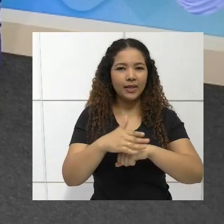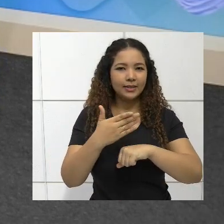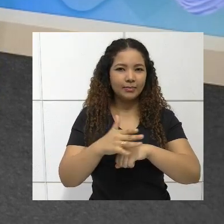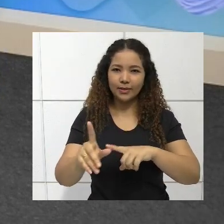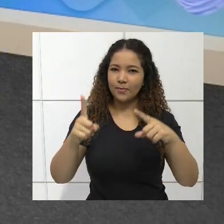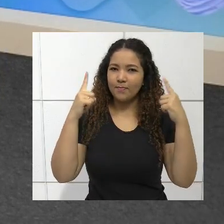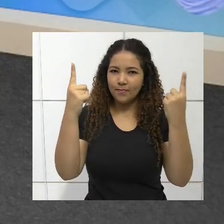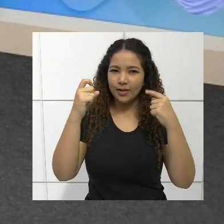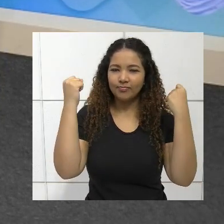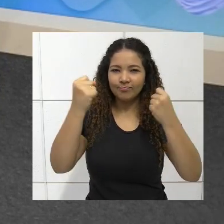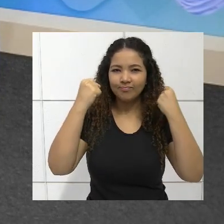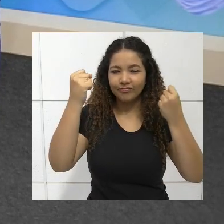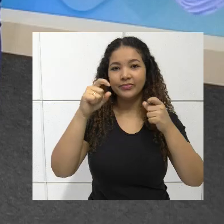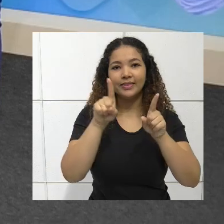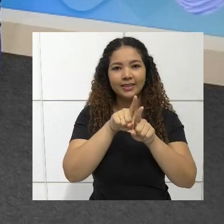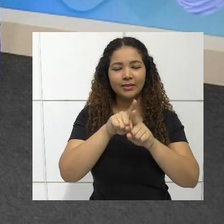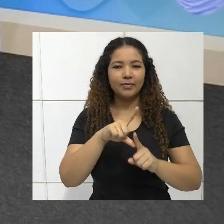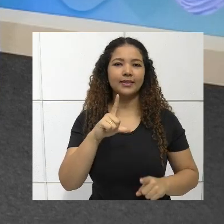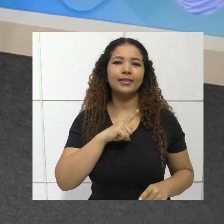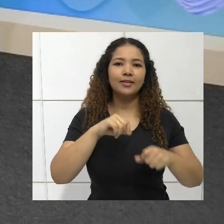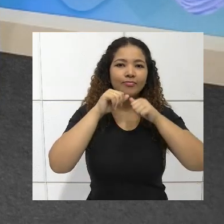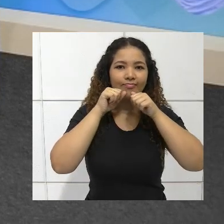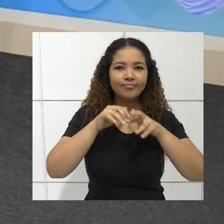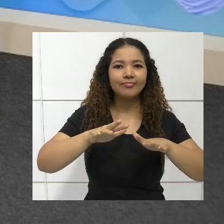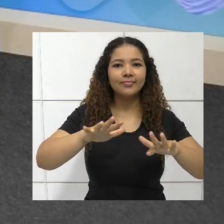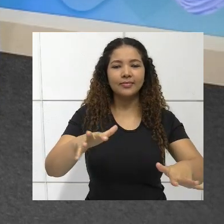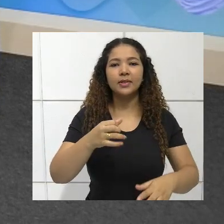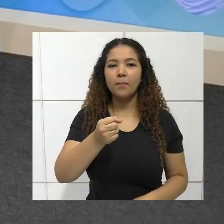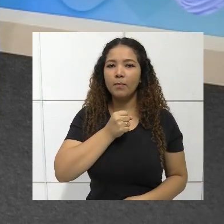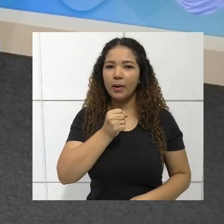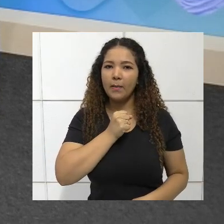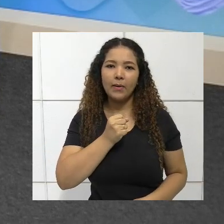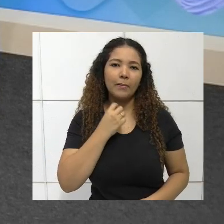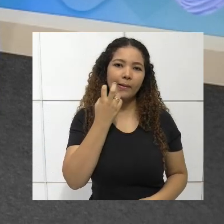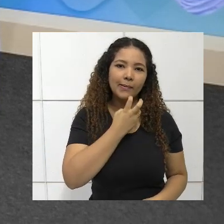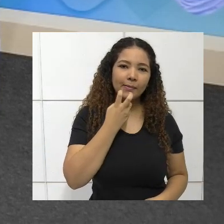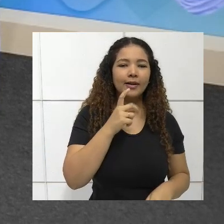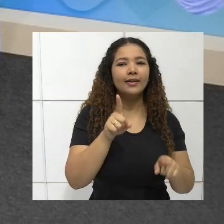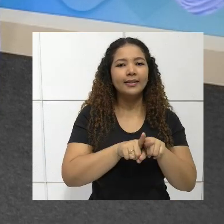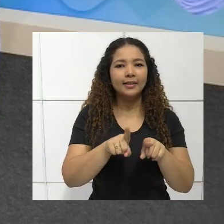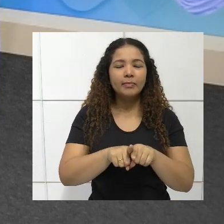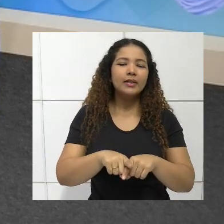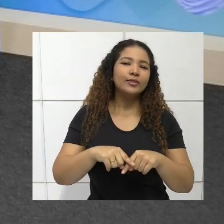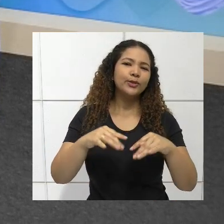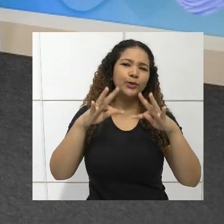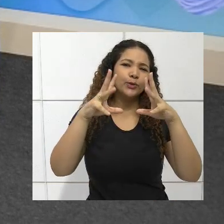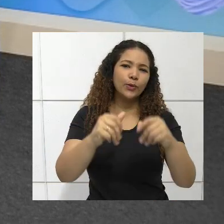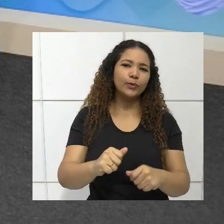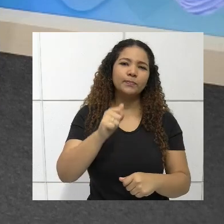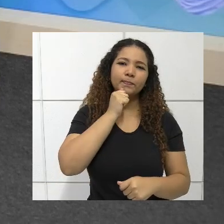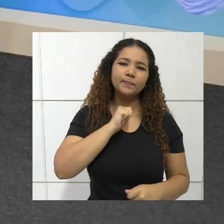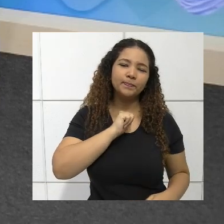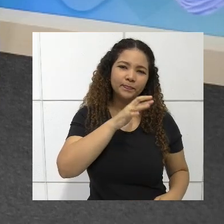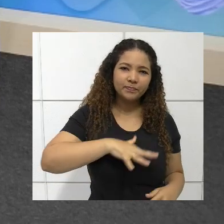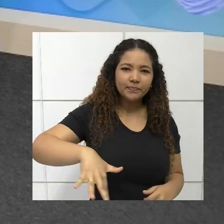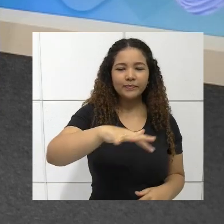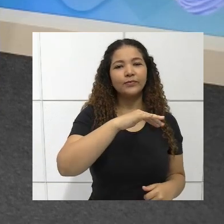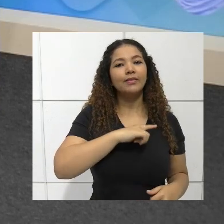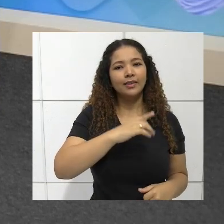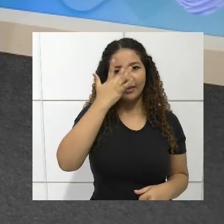estádio, e também vamos transmitir na Rádio Conceição FM para todo o Baixo Tocantins. Portanto, cobertura completa